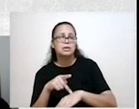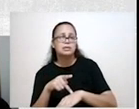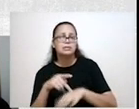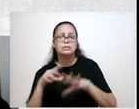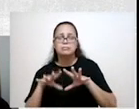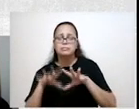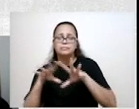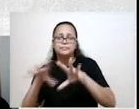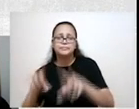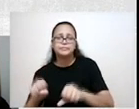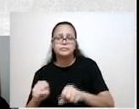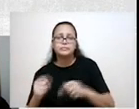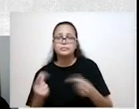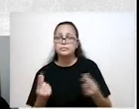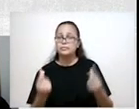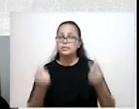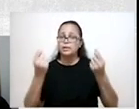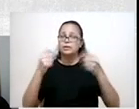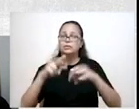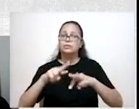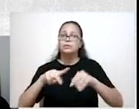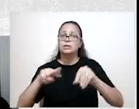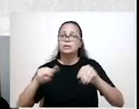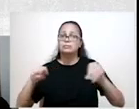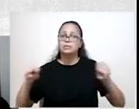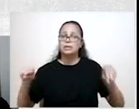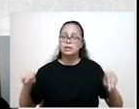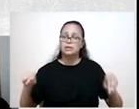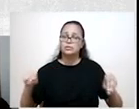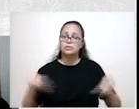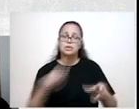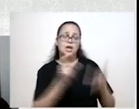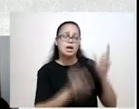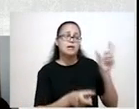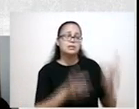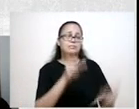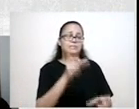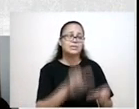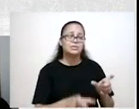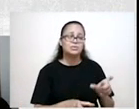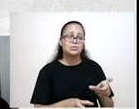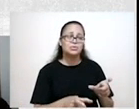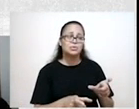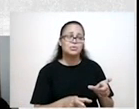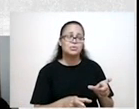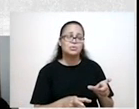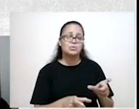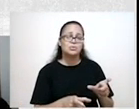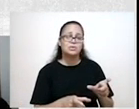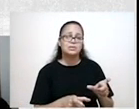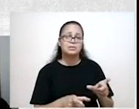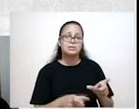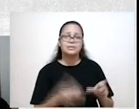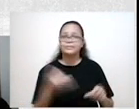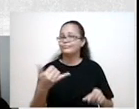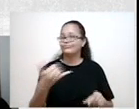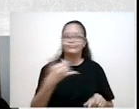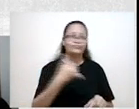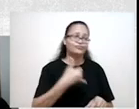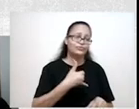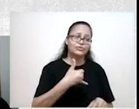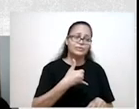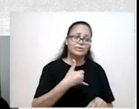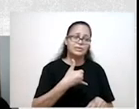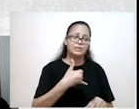territórios ricos em minérios. Os soviéticos, desprevenidos, não foram avisados que esse pacto tinha